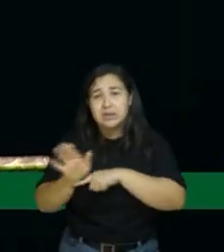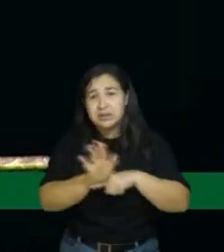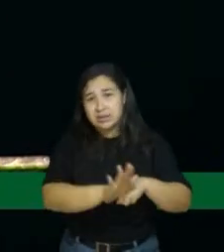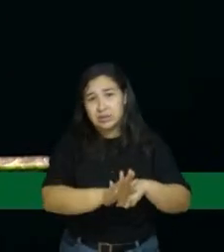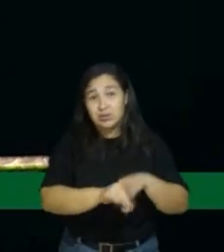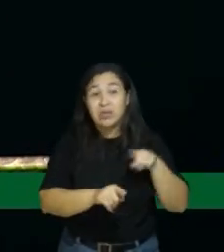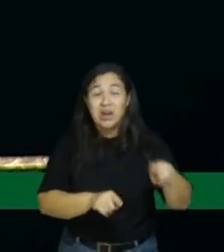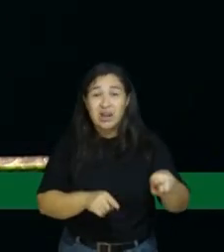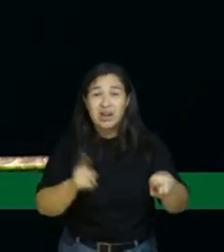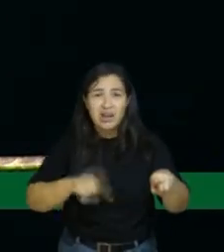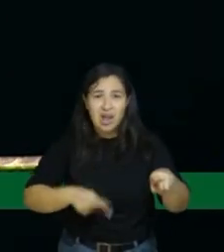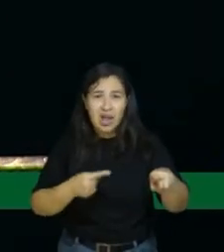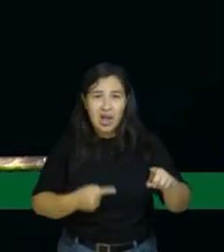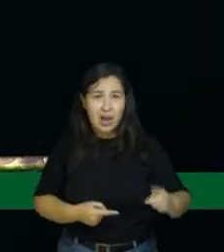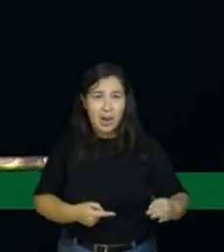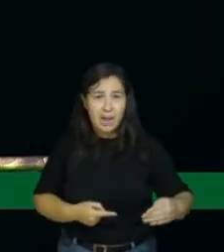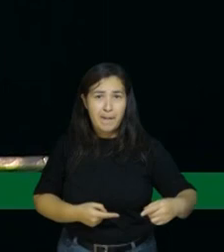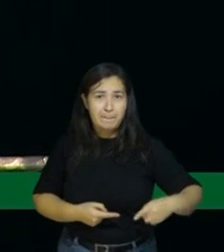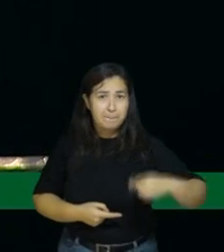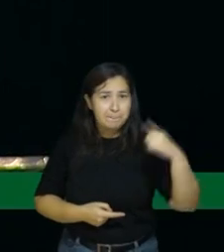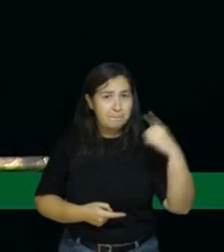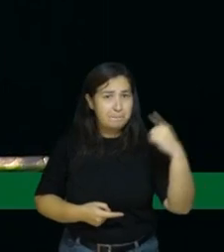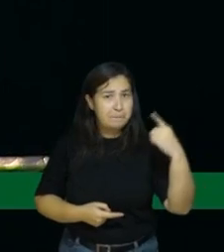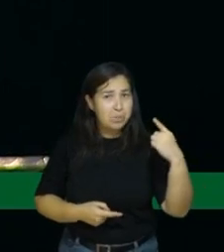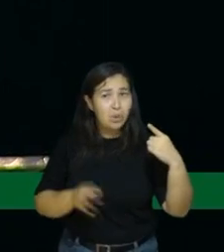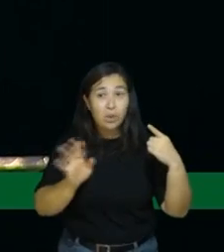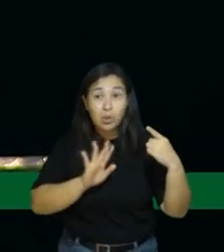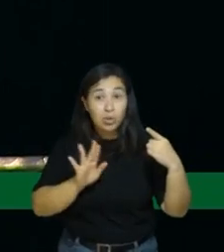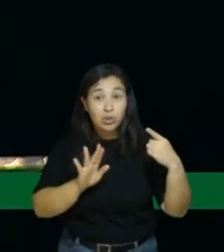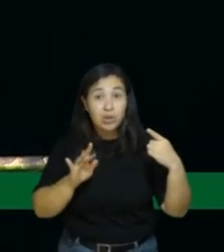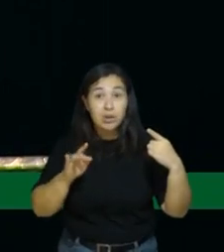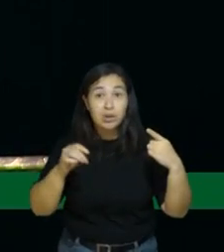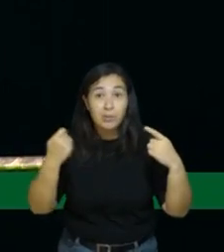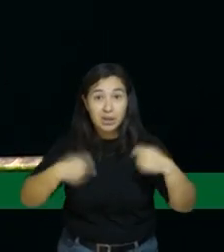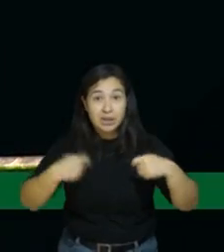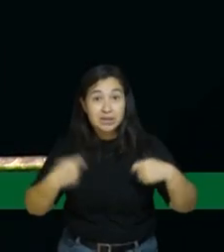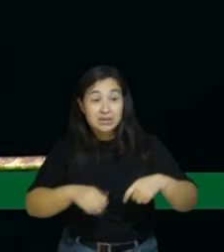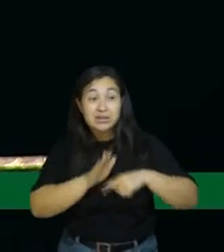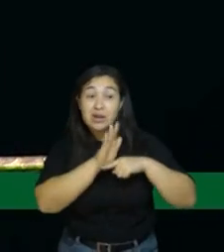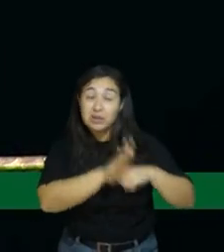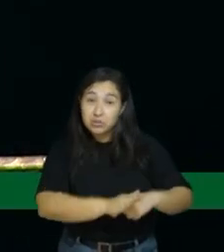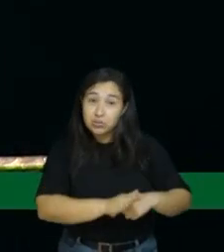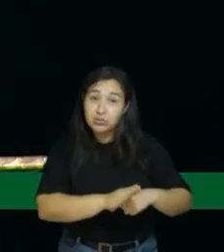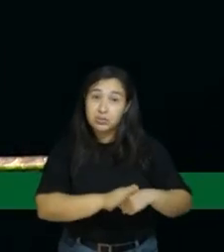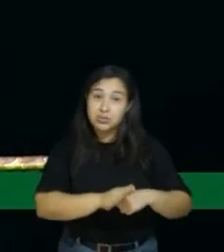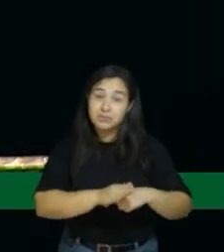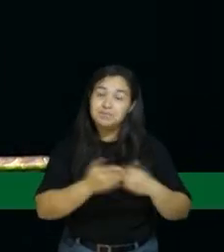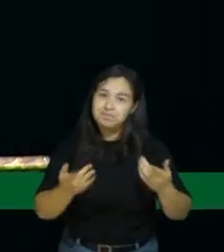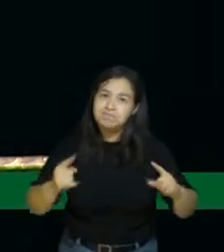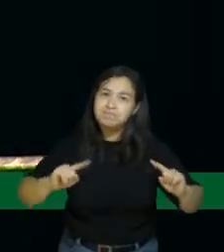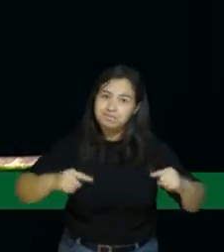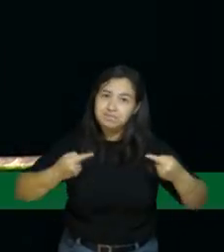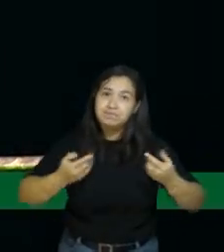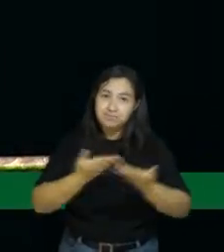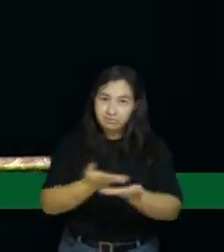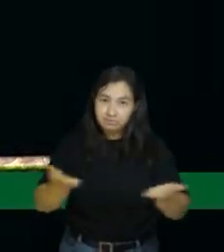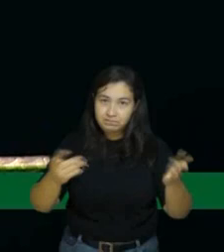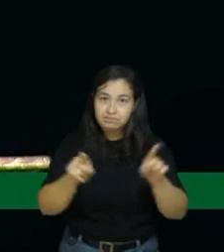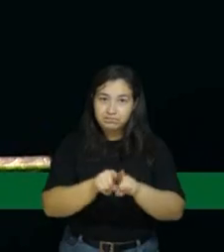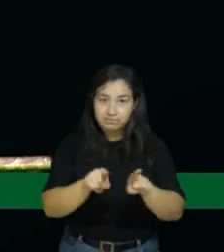ele não pode ser a primeira parte de política pública da pessoa com deficiência então fica esse desafio aos senhoras e senhores